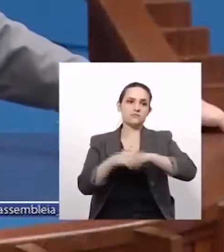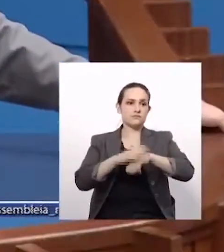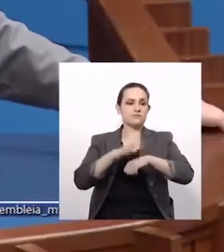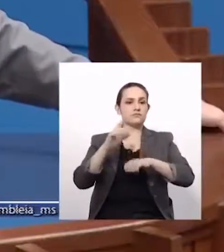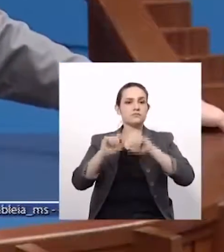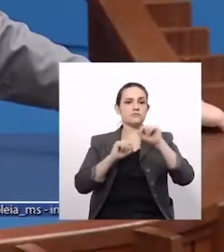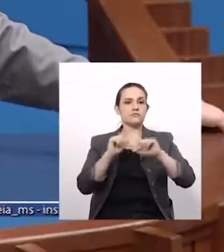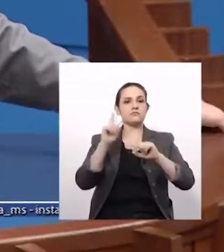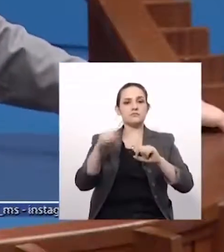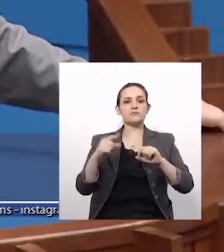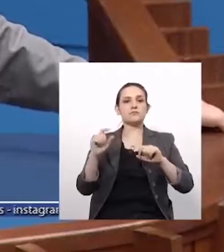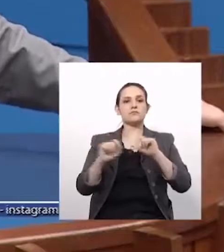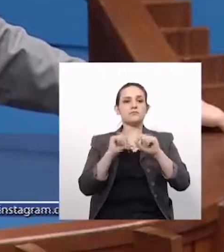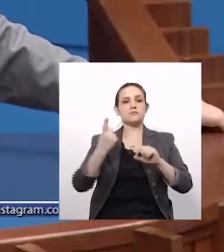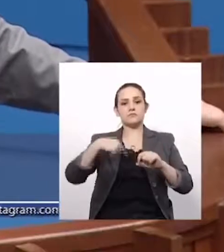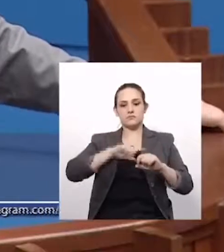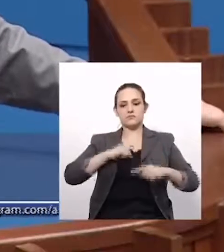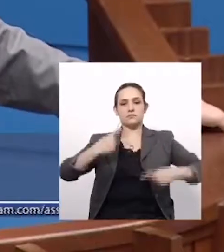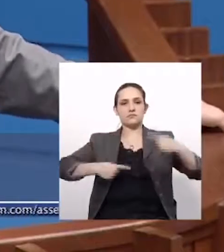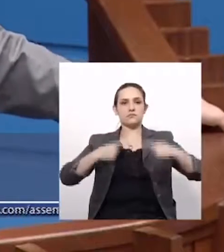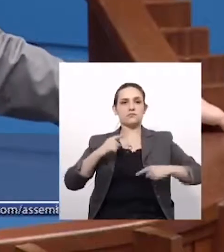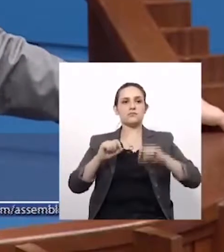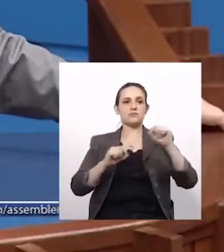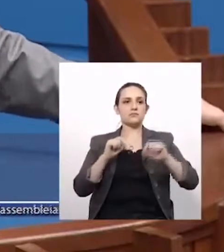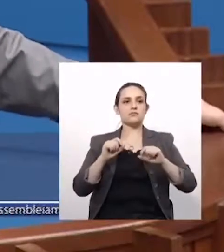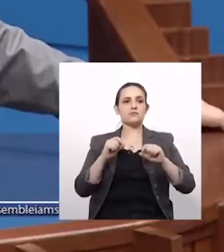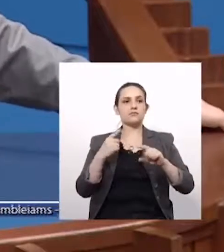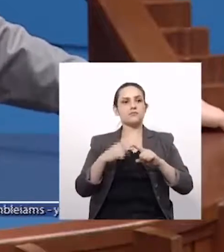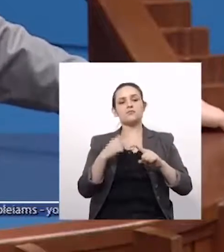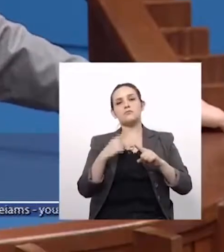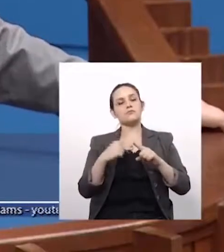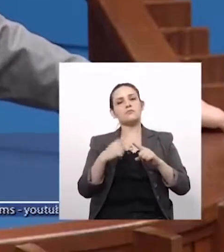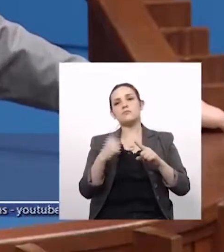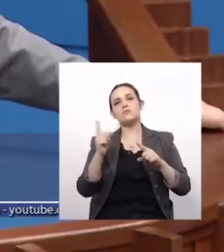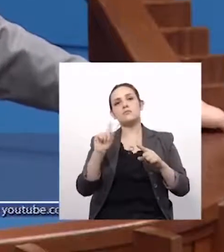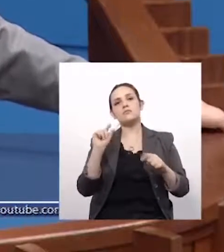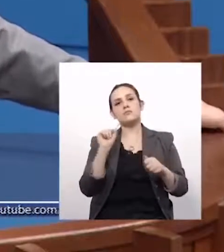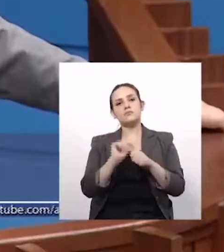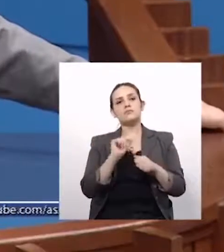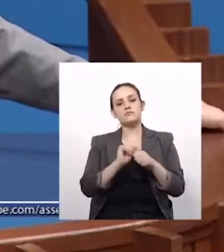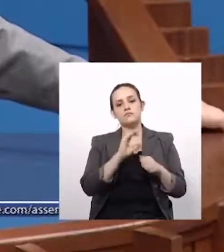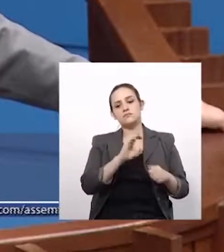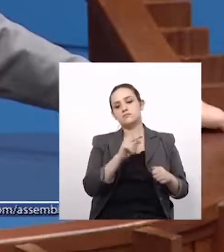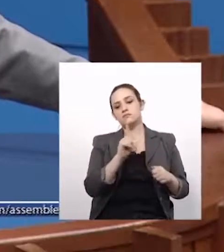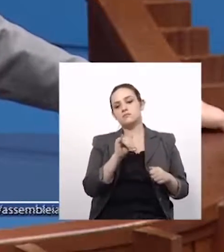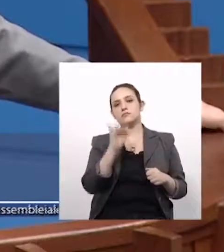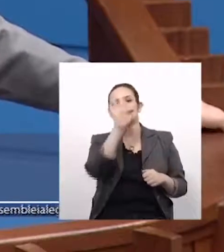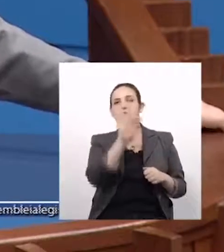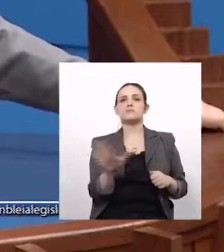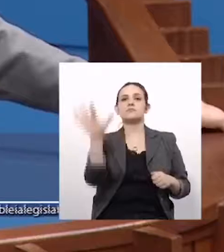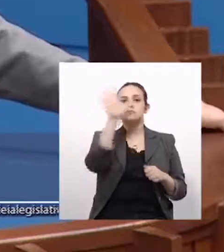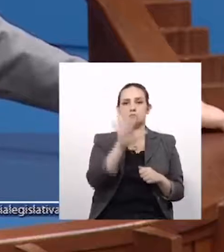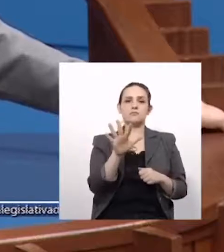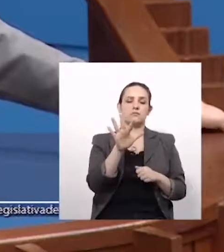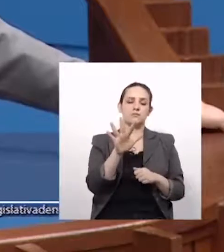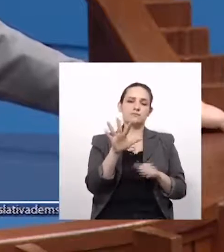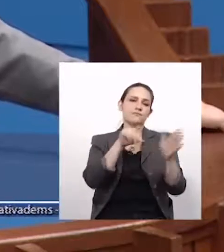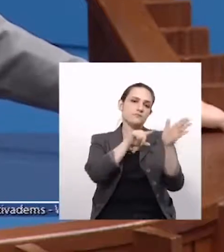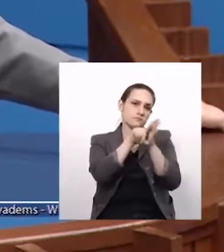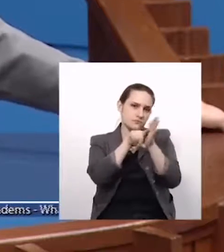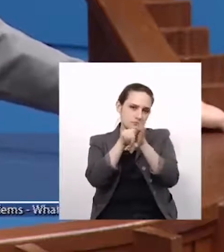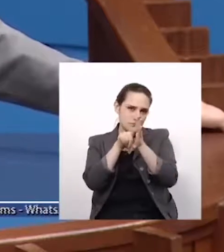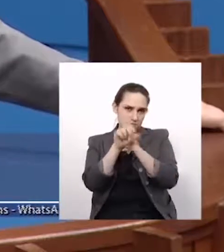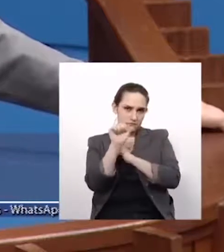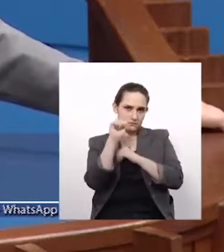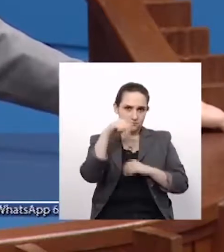O questionamento que nós dirigimos é: por que não uma formação de uma CPI federal para investigar